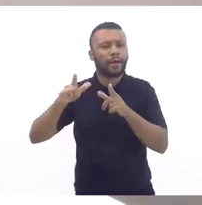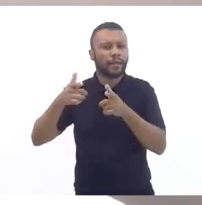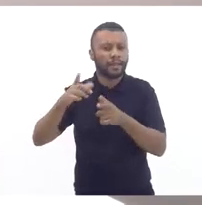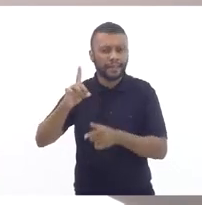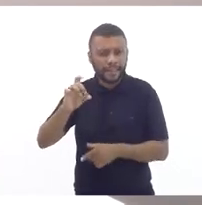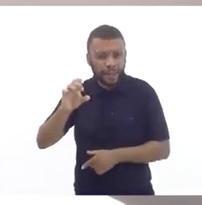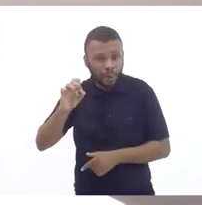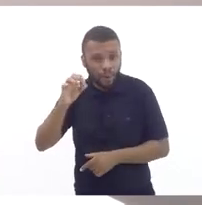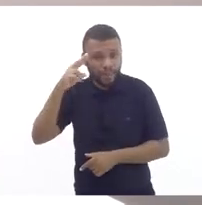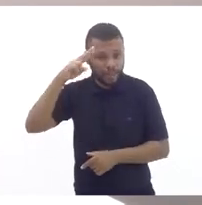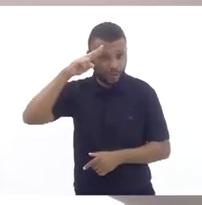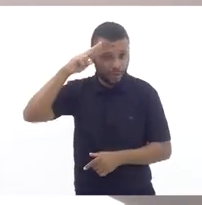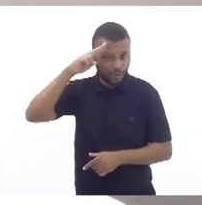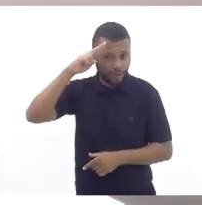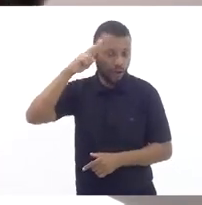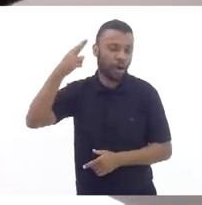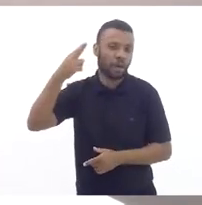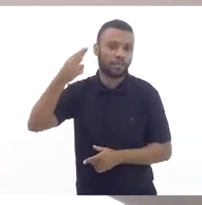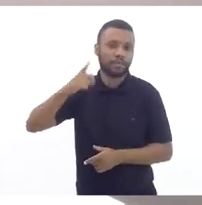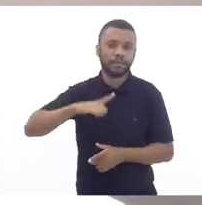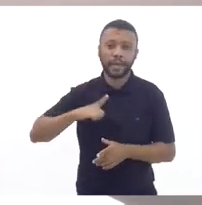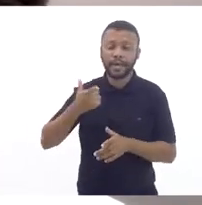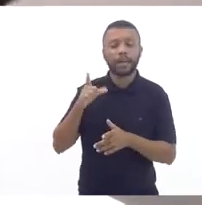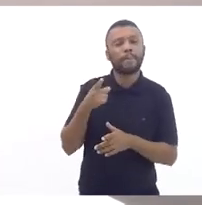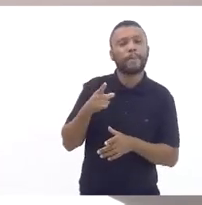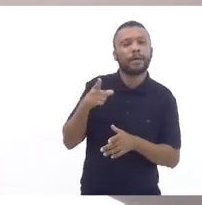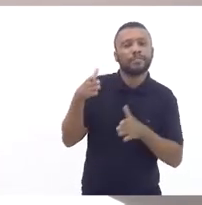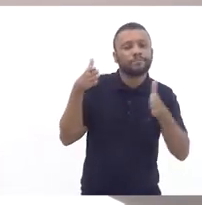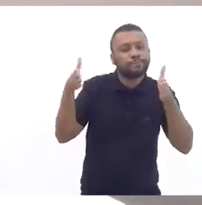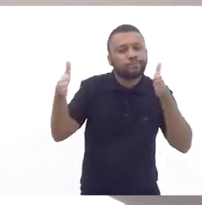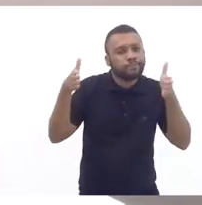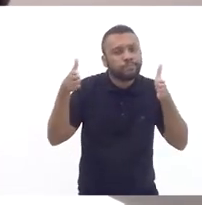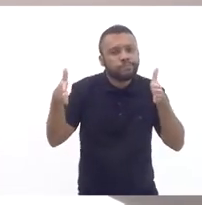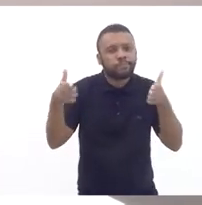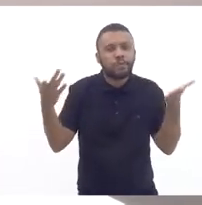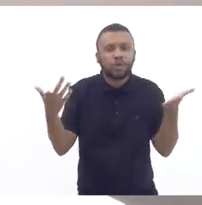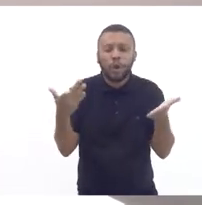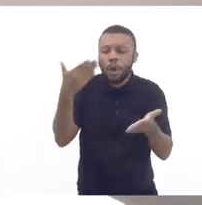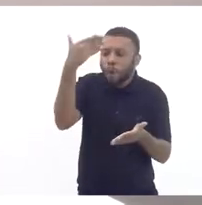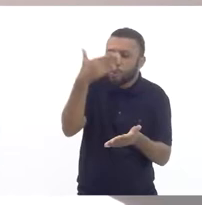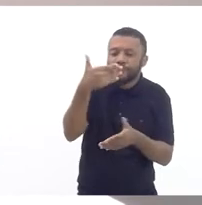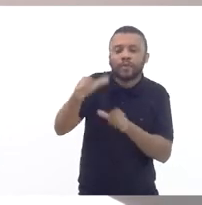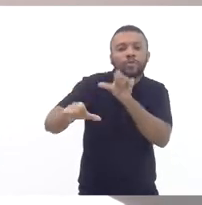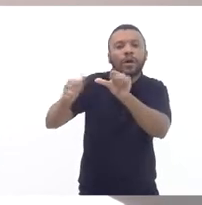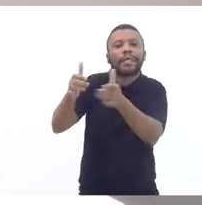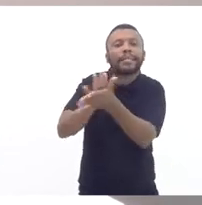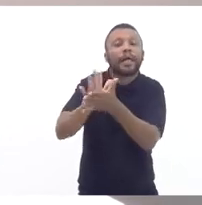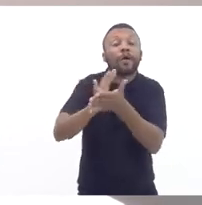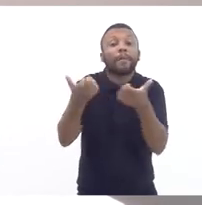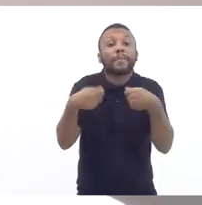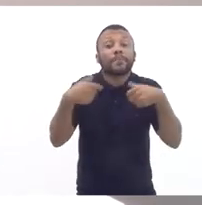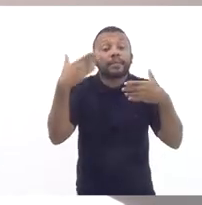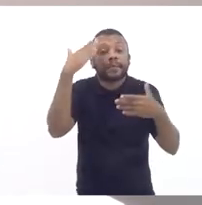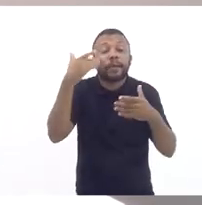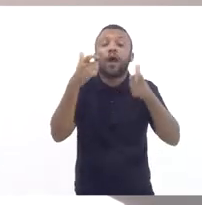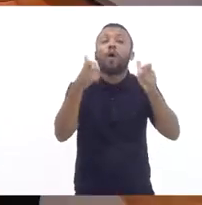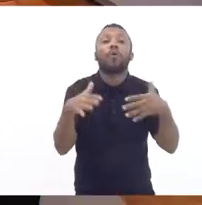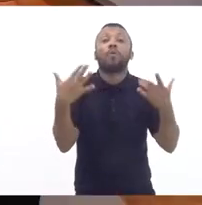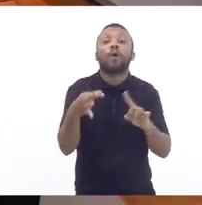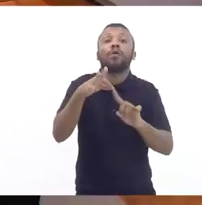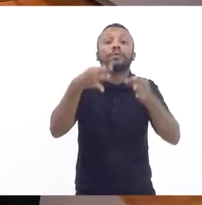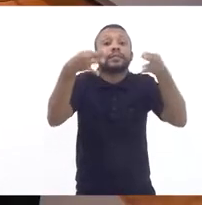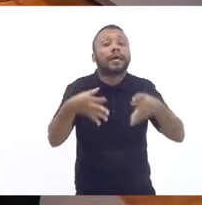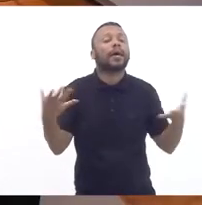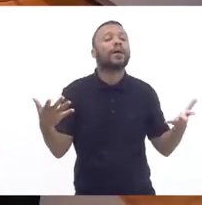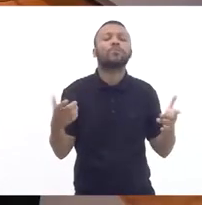um trecho já, uma distância, vamos dizer assim, considerável, que não vi trocar nada, quero saber onde está trocando, eu quero lá ver. Se está trocando, onde